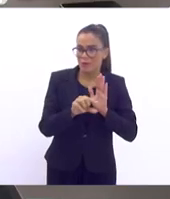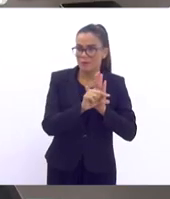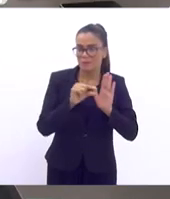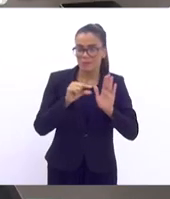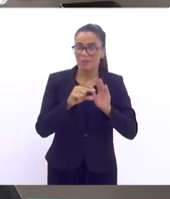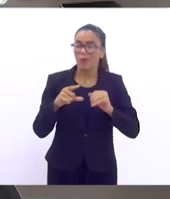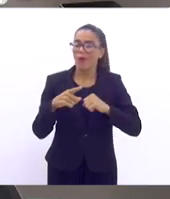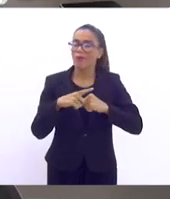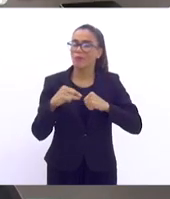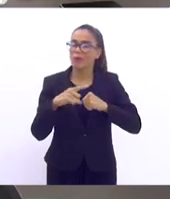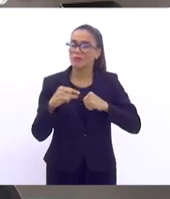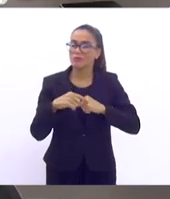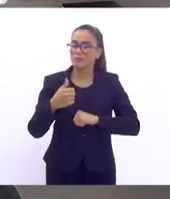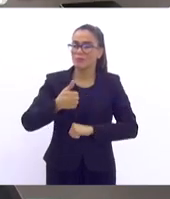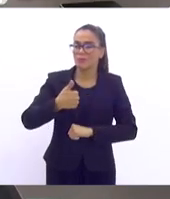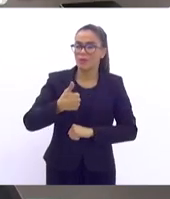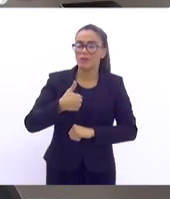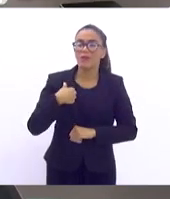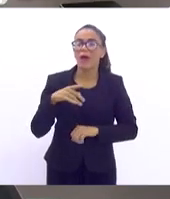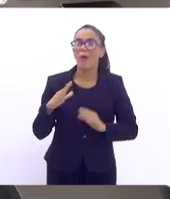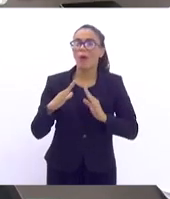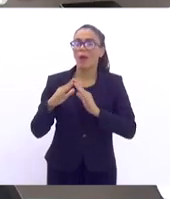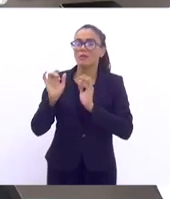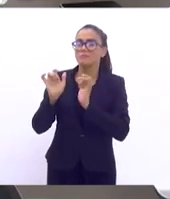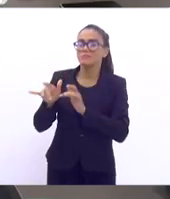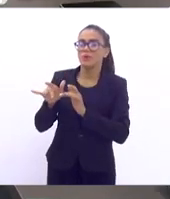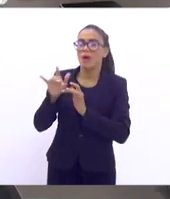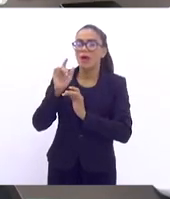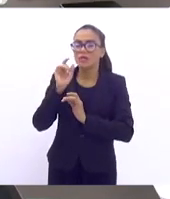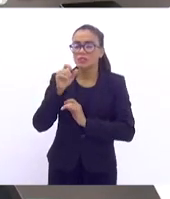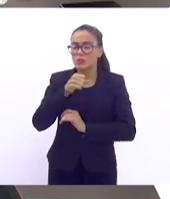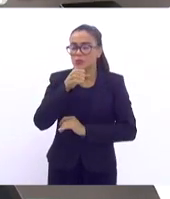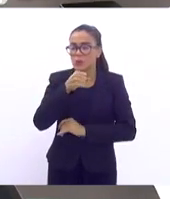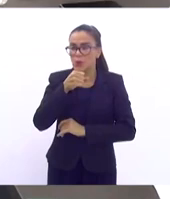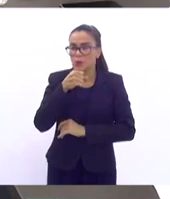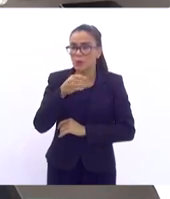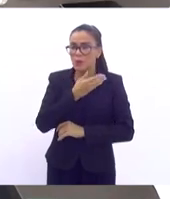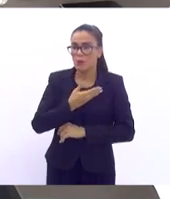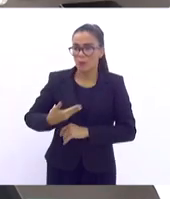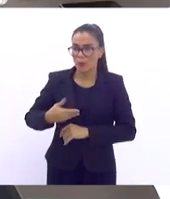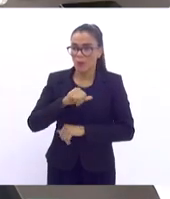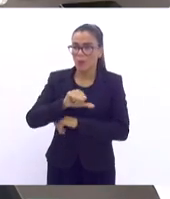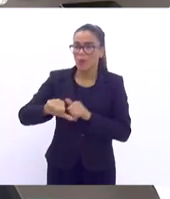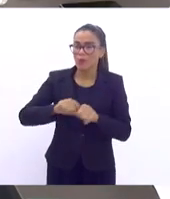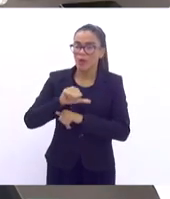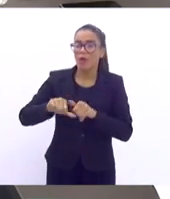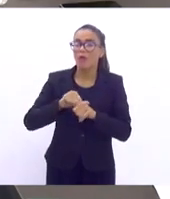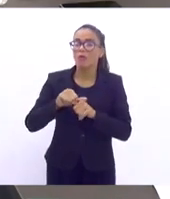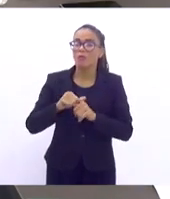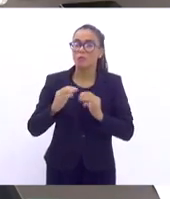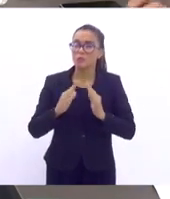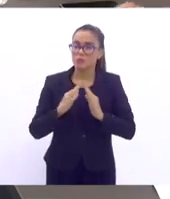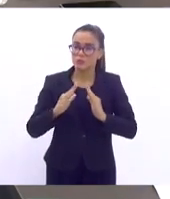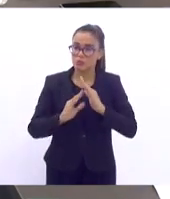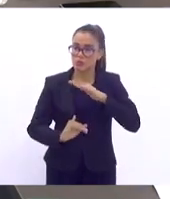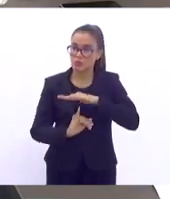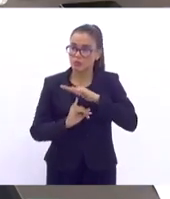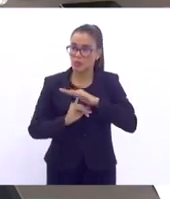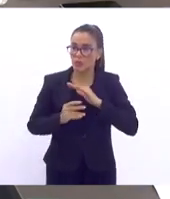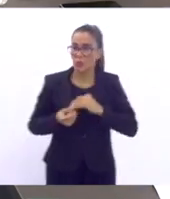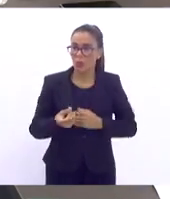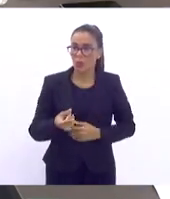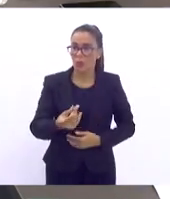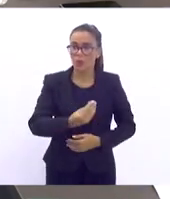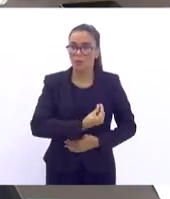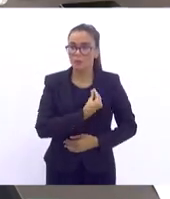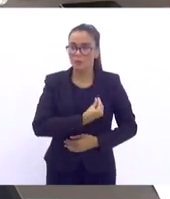primeiro asilo público só para poder mudar instituição de longa permanência do idoso que agora tá sendo usado já